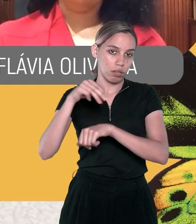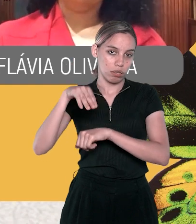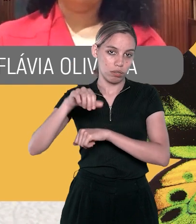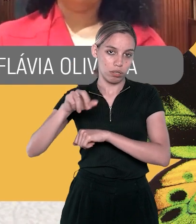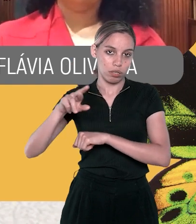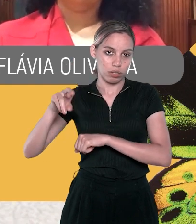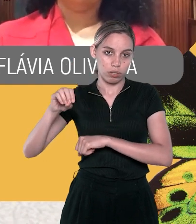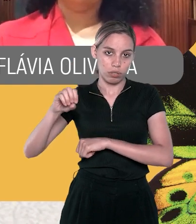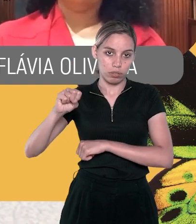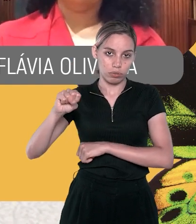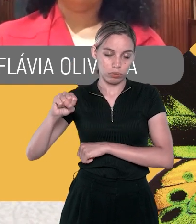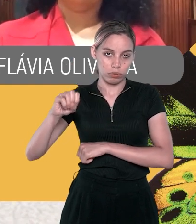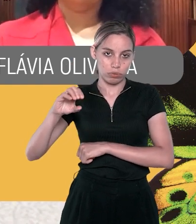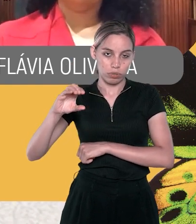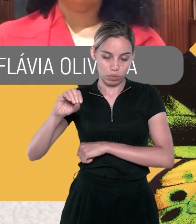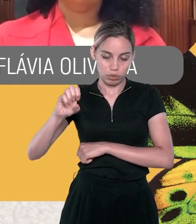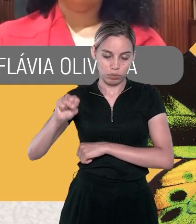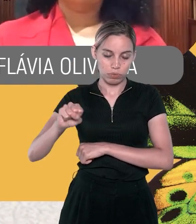Mas